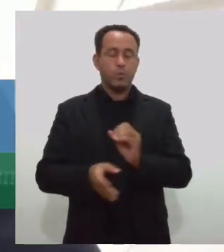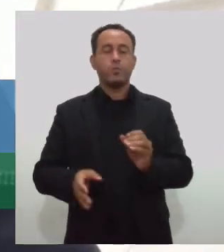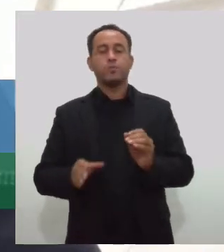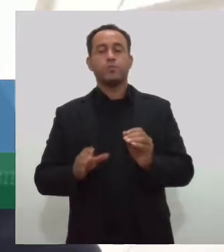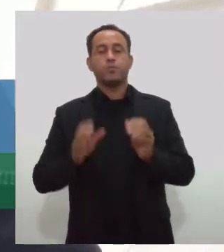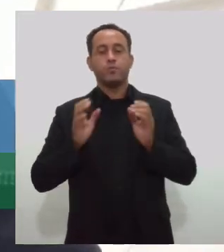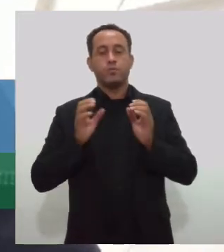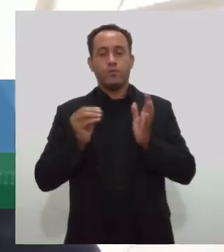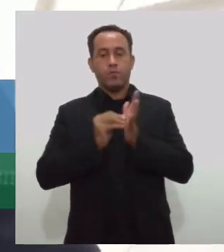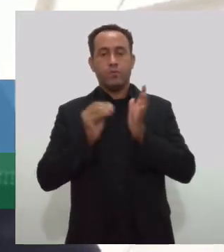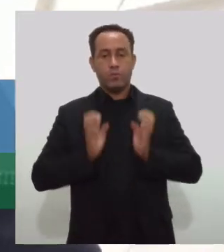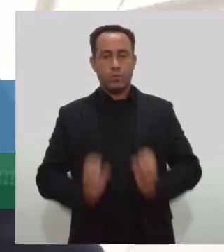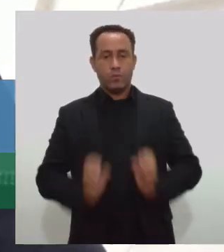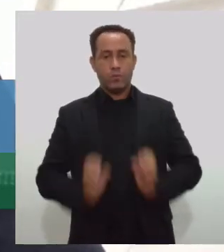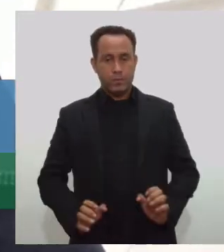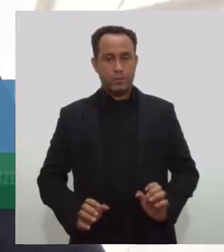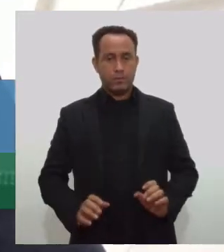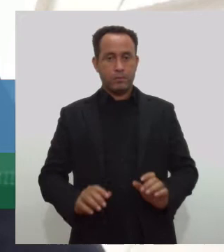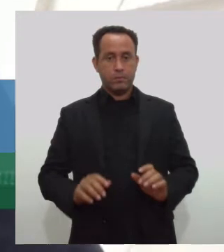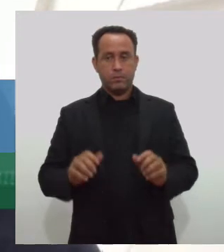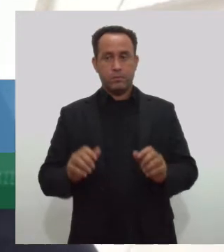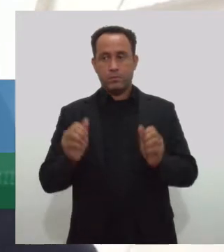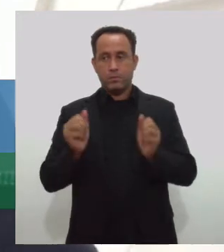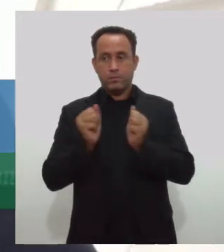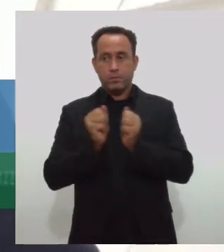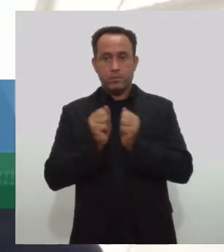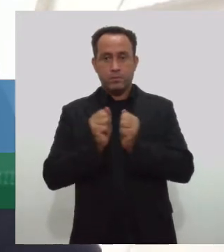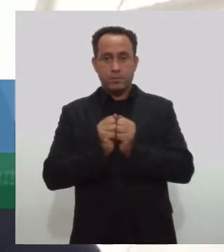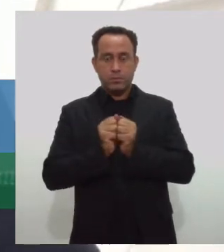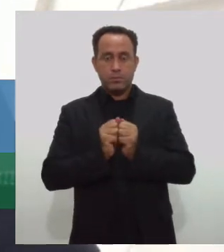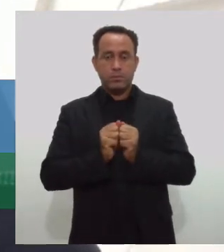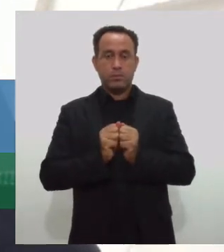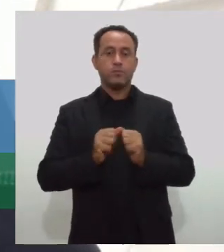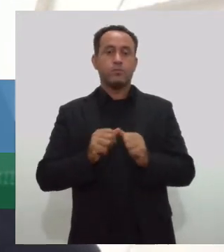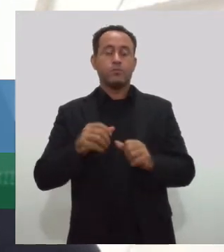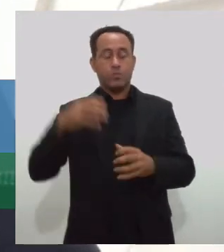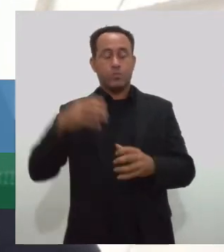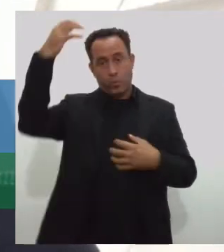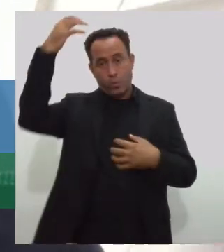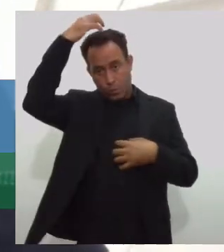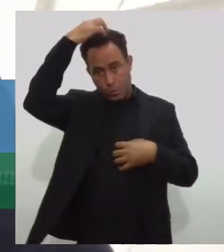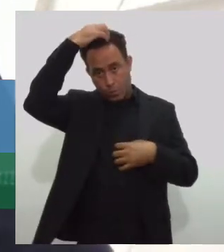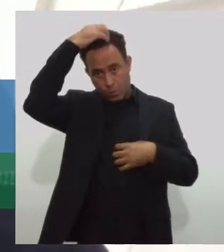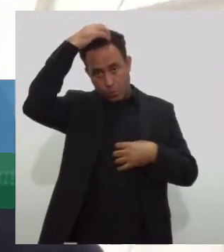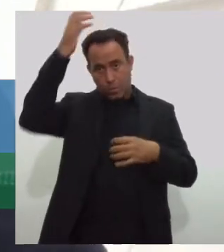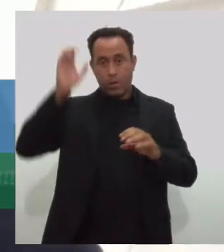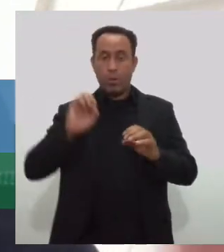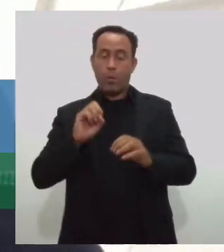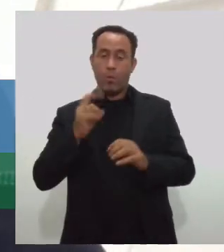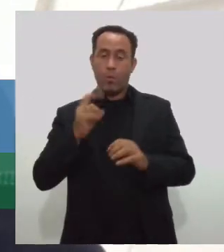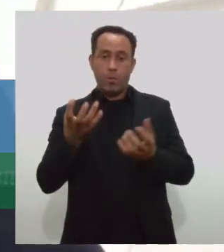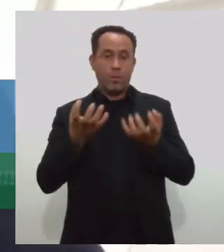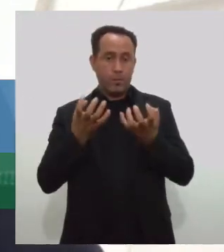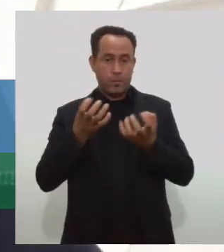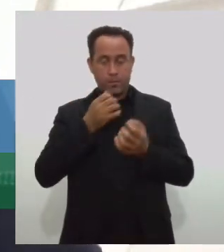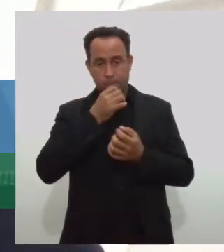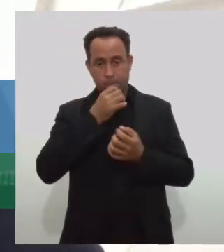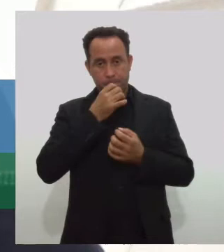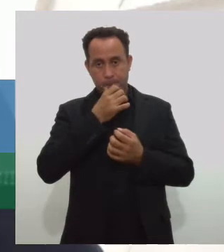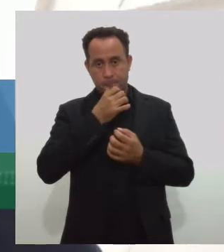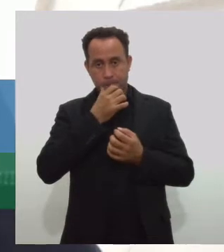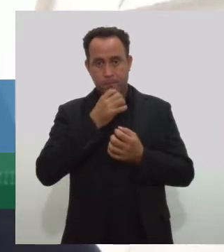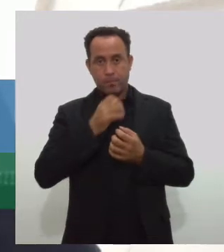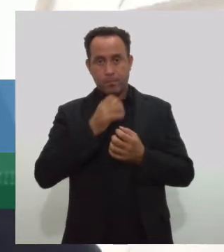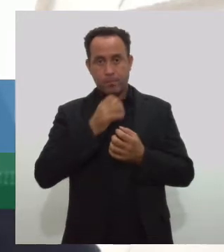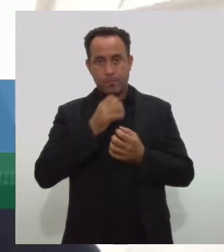por agir tanto dolosamente quanto culposamente. É muito difundida já essa ideia em